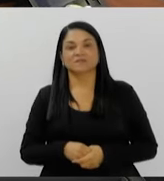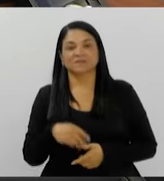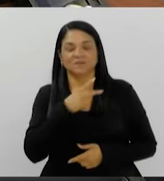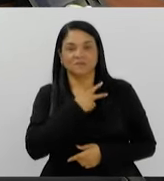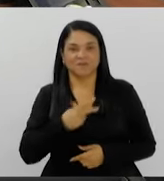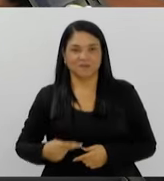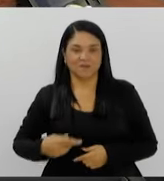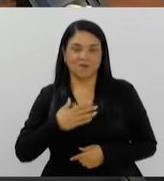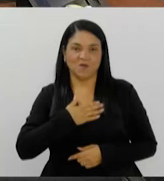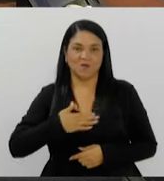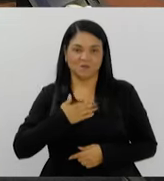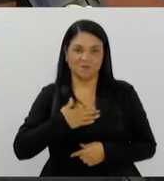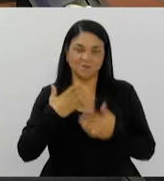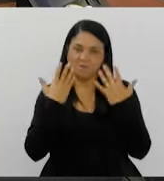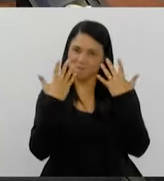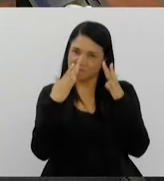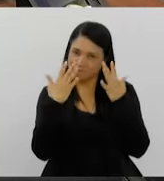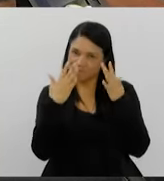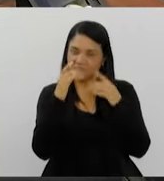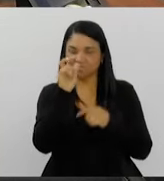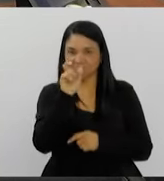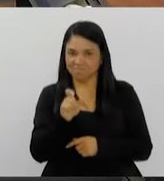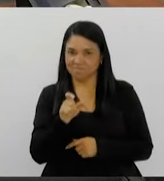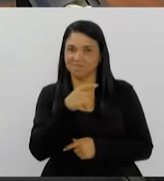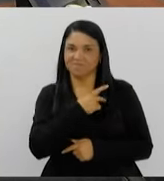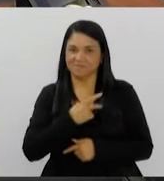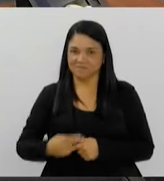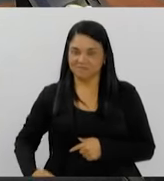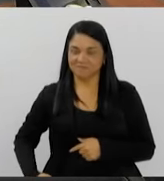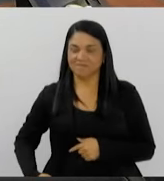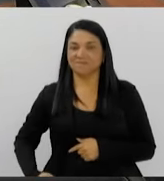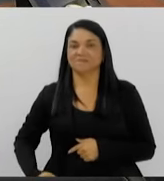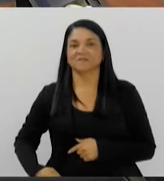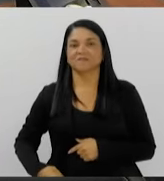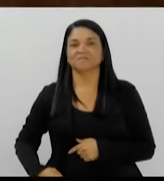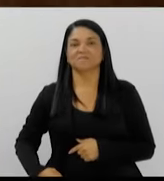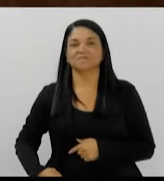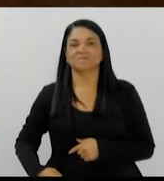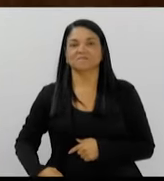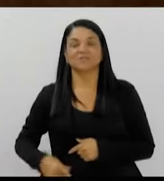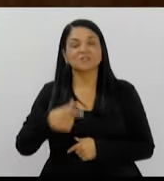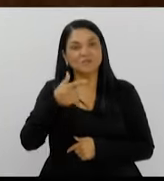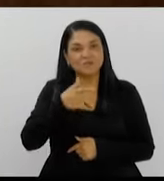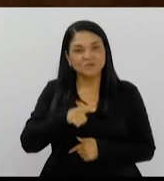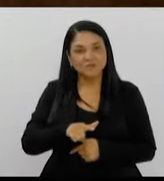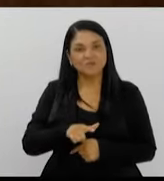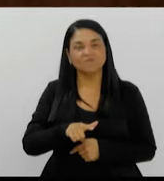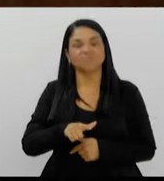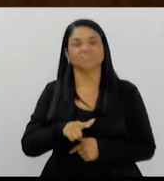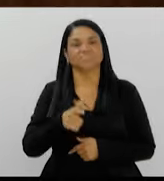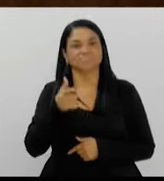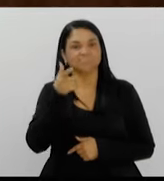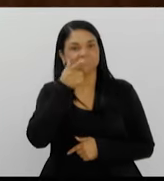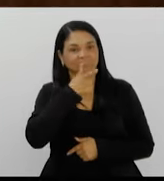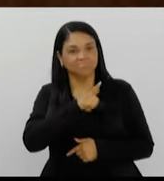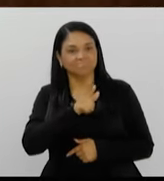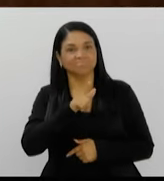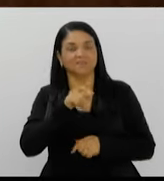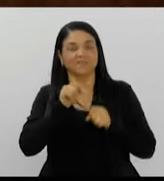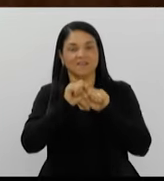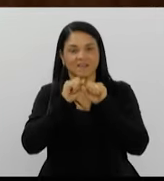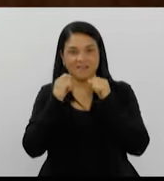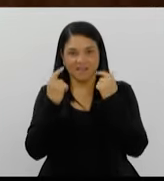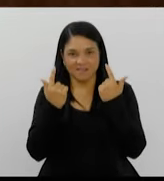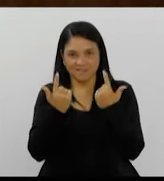eu gostaria de parabenizá-lo em primeiro lugar porque mais uma vez colocou a Assembleia